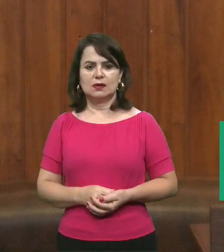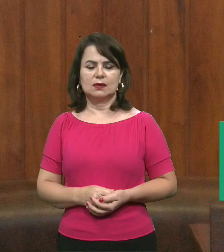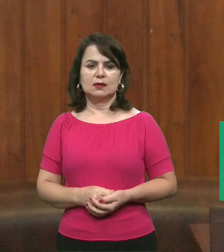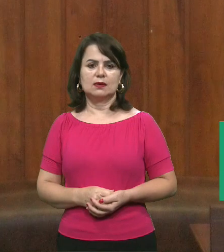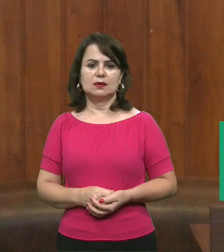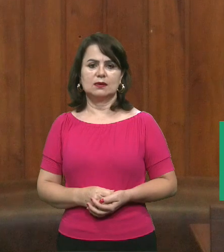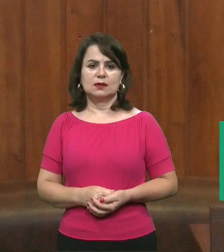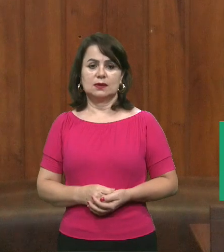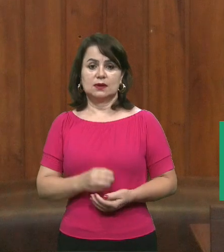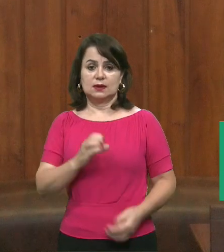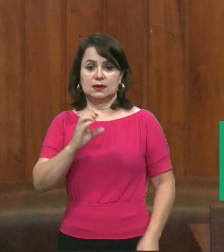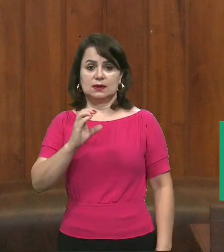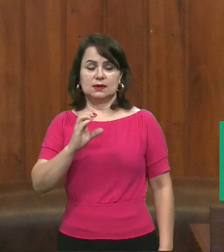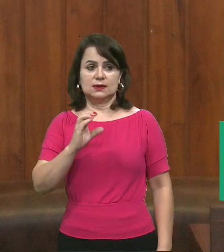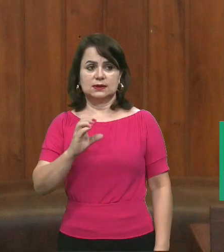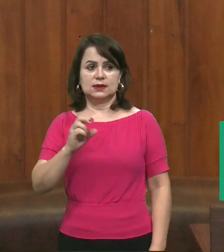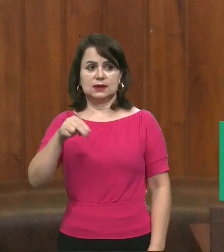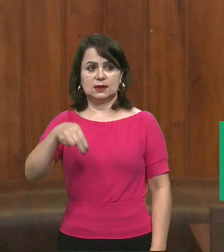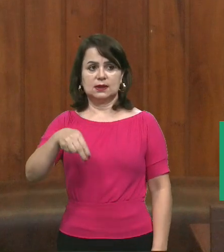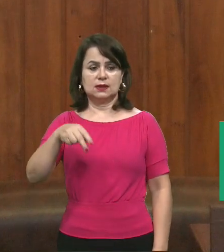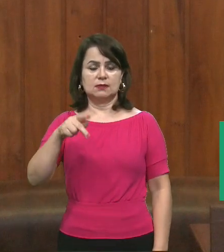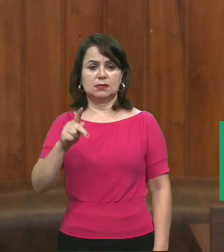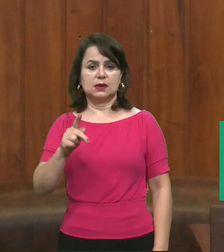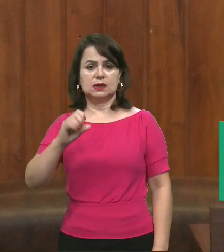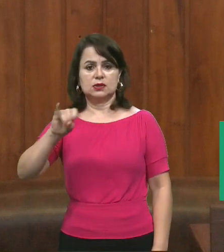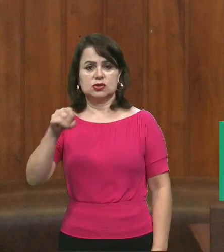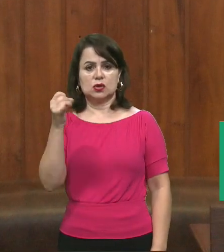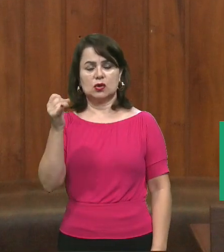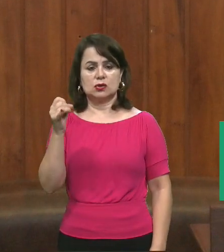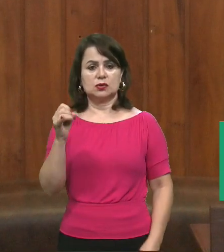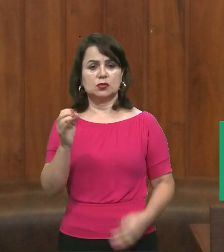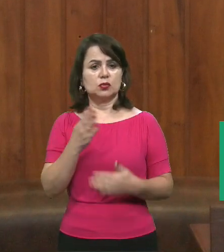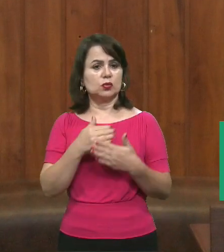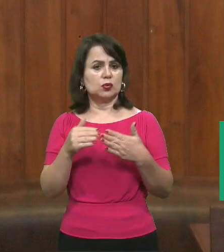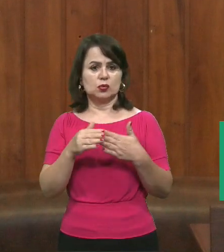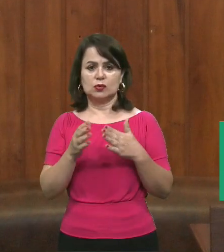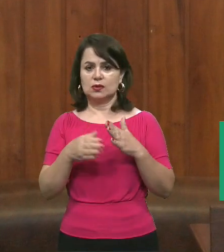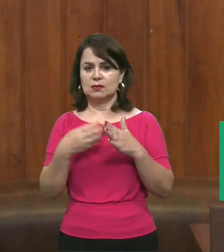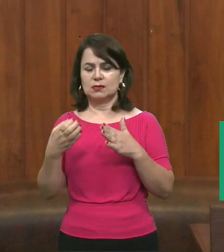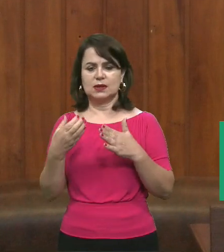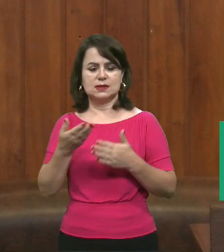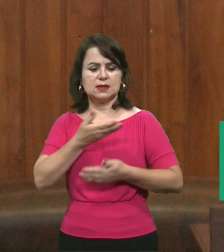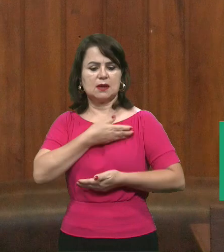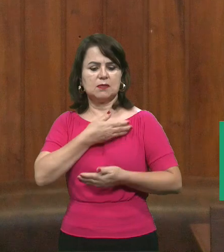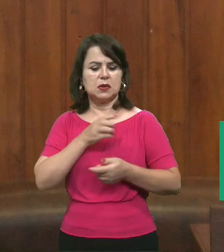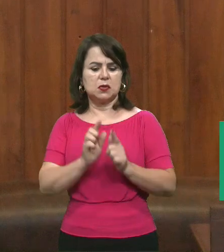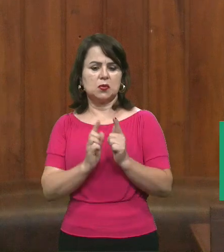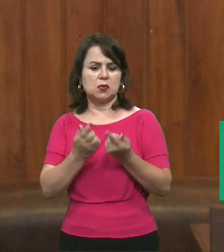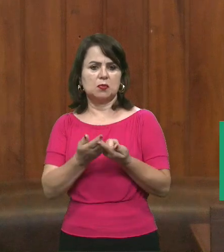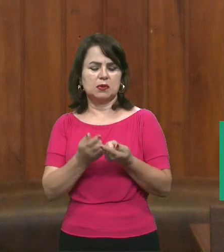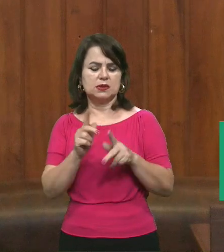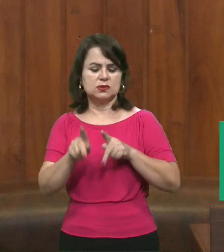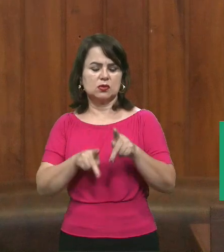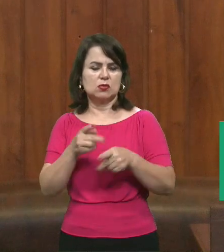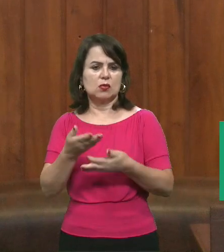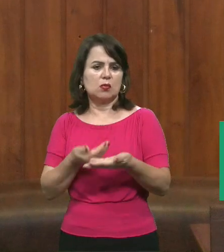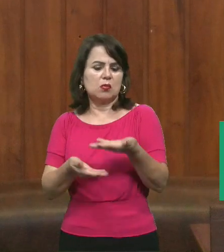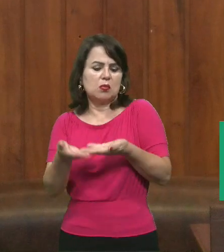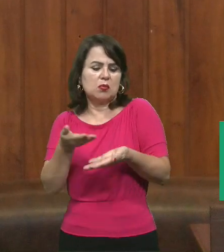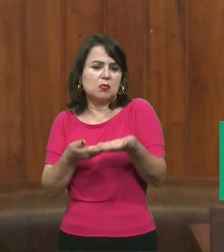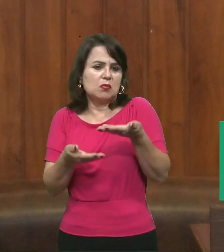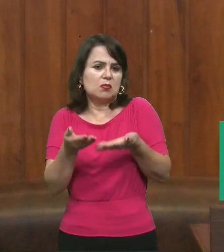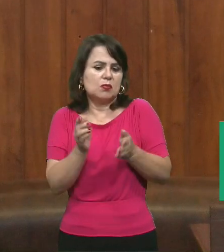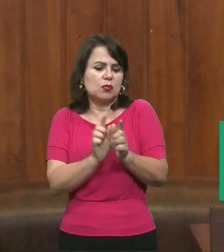dele tem mais CNPJ que o Antônio Júnior. CNPJ, todas as empresas têm CNPJs ativos, mas tudo amigos. Eliminaram a